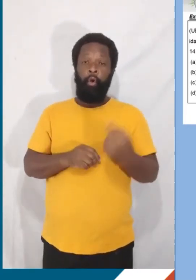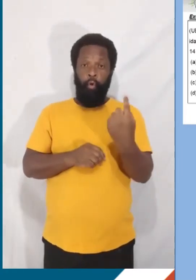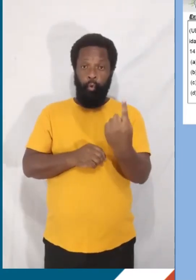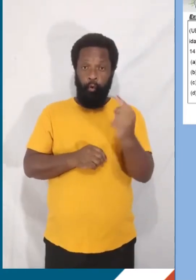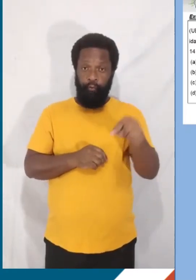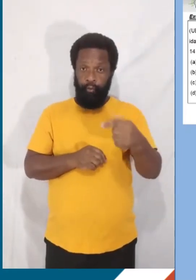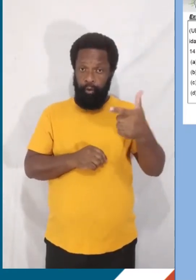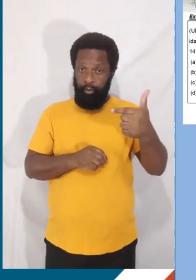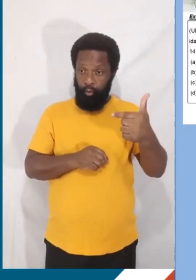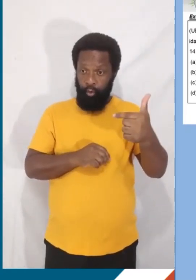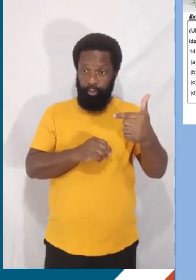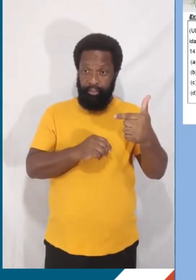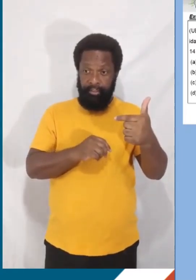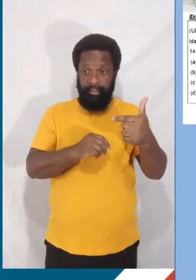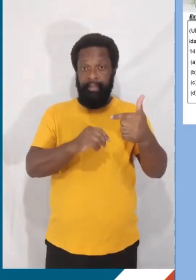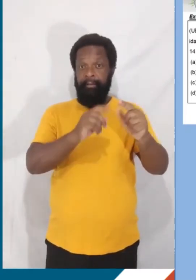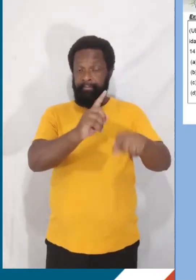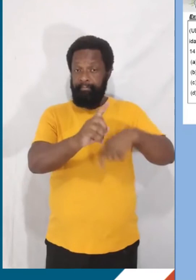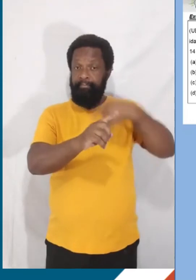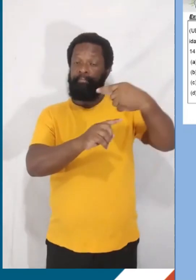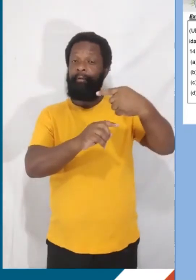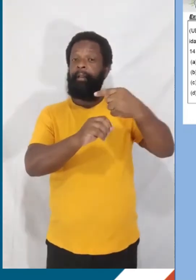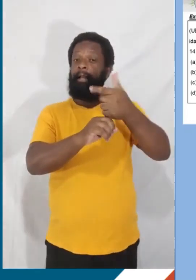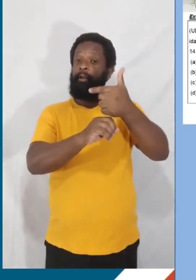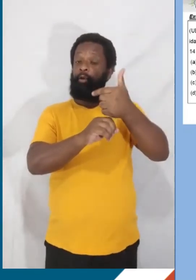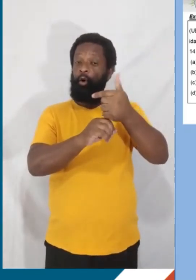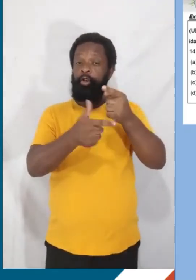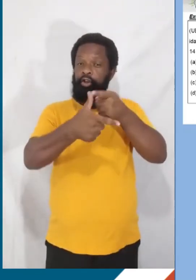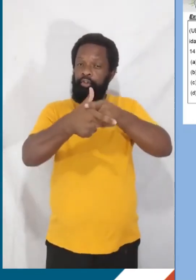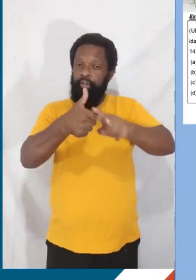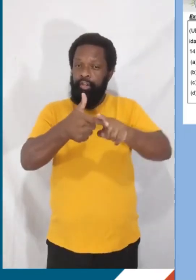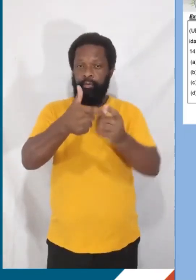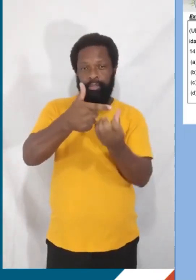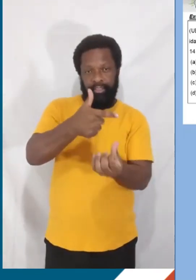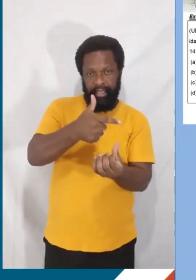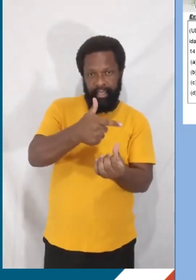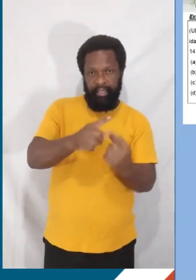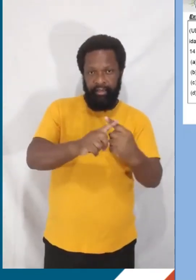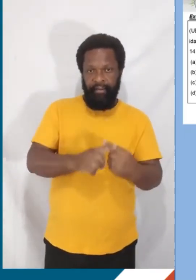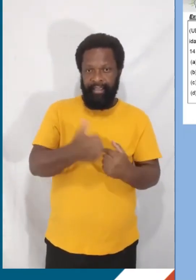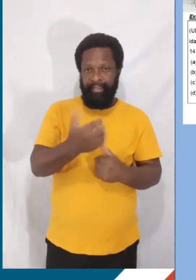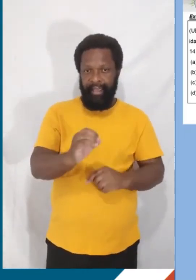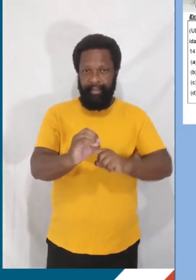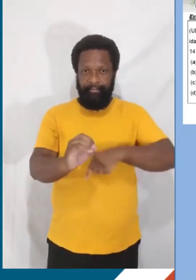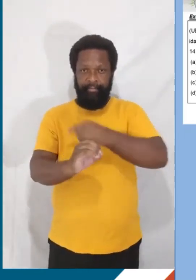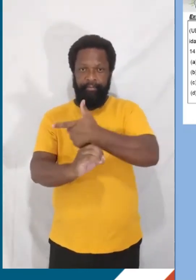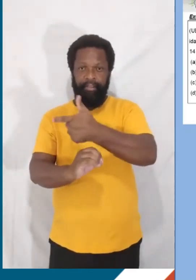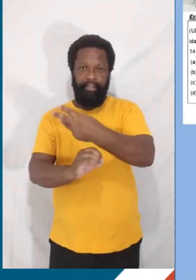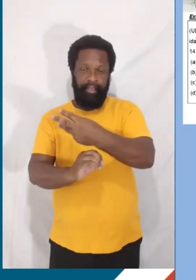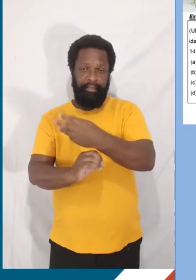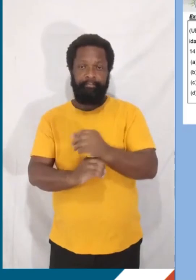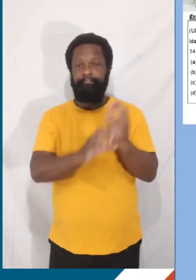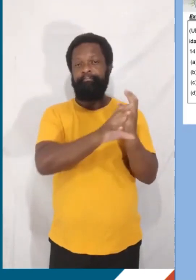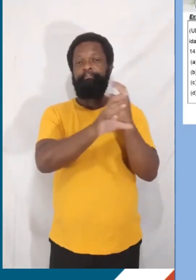vai ficar 1,12 elevado a 12, né? Dividido por 6 vezes 10 a